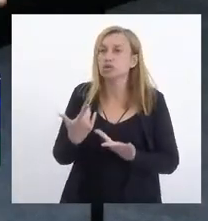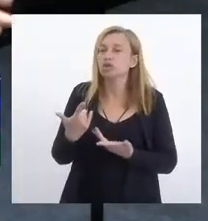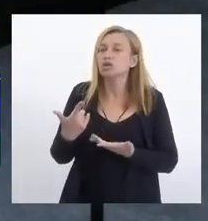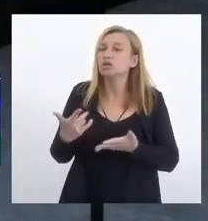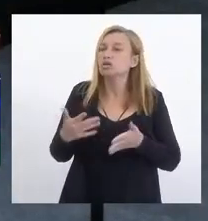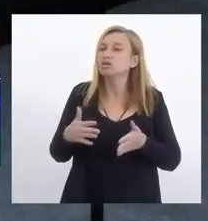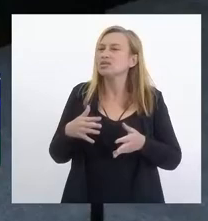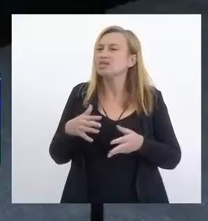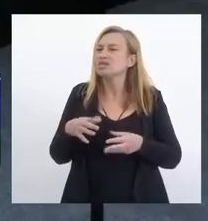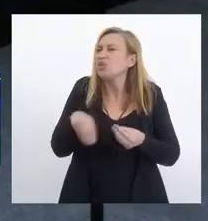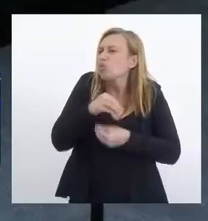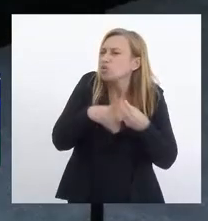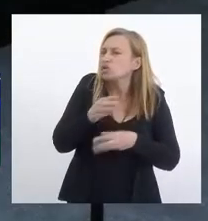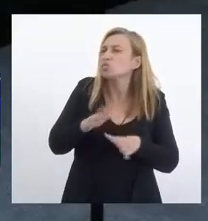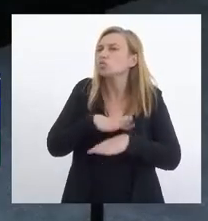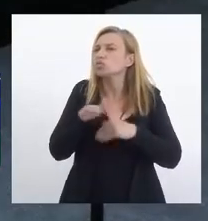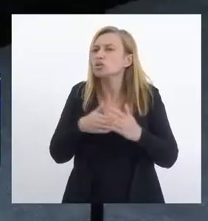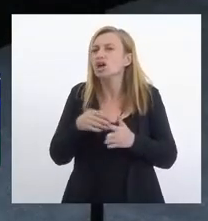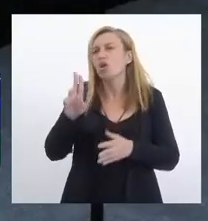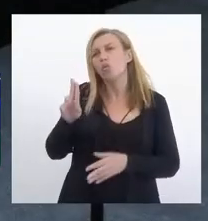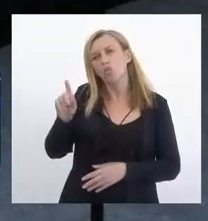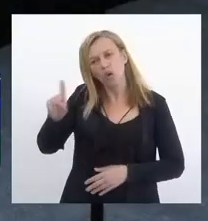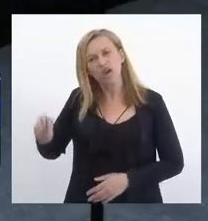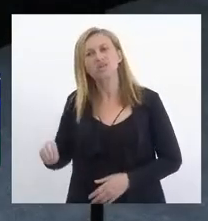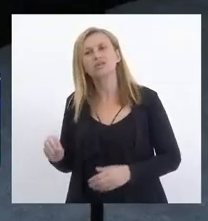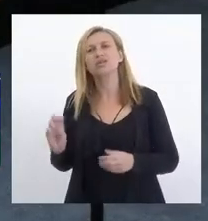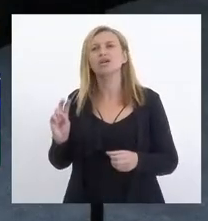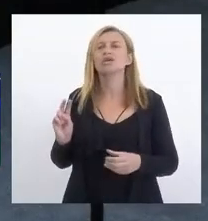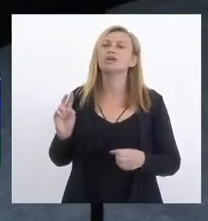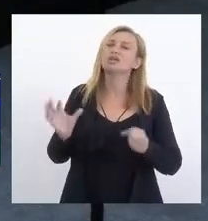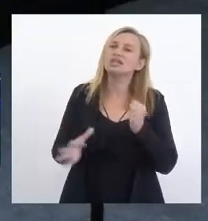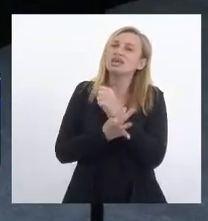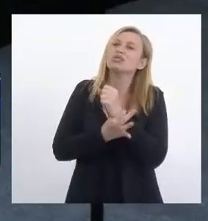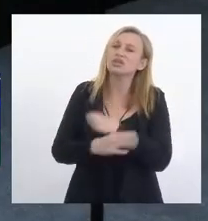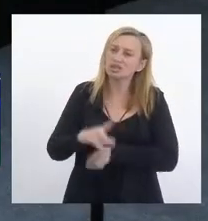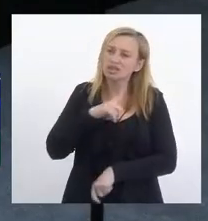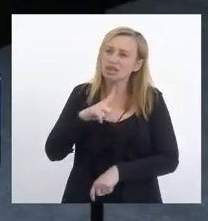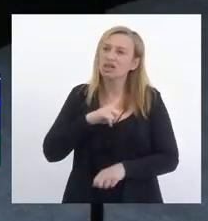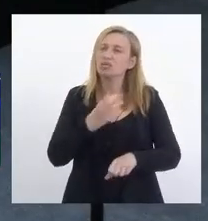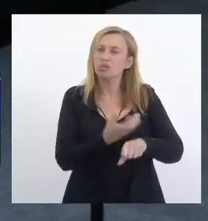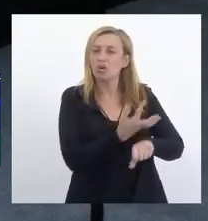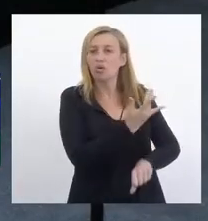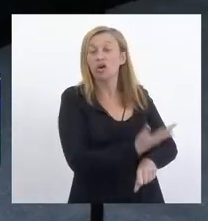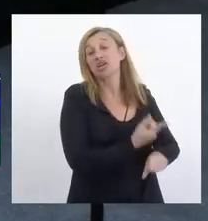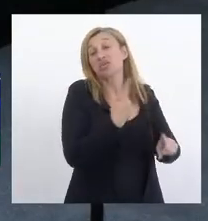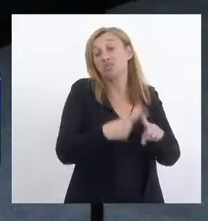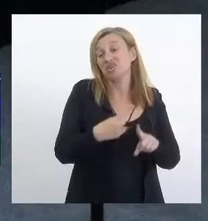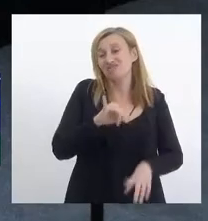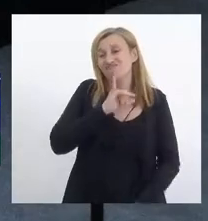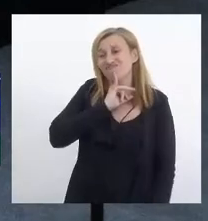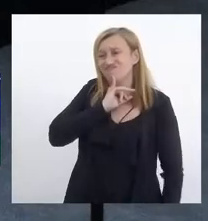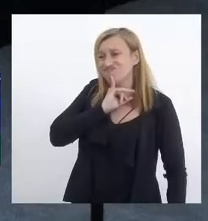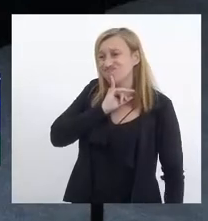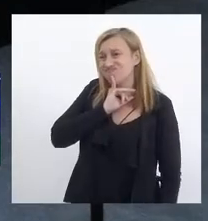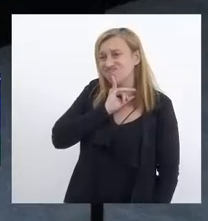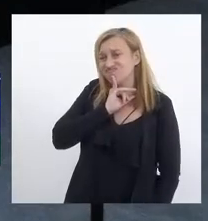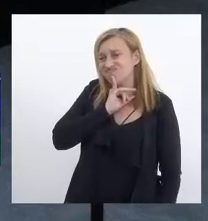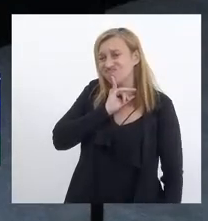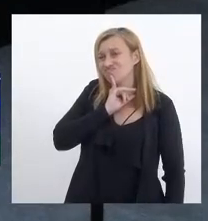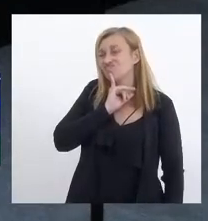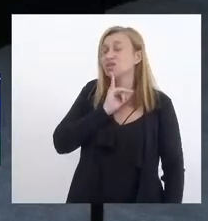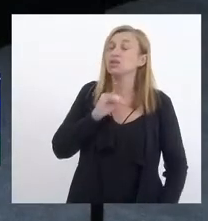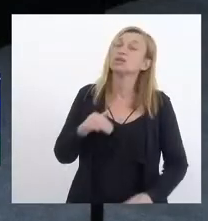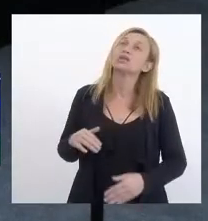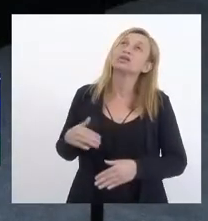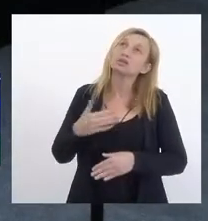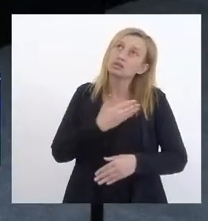desse vendaval, a UESO esteja protegida pela UERJ. Porque, infelizmente, passa governo,